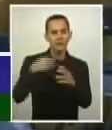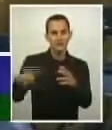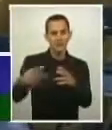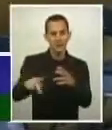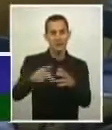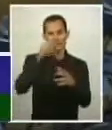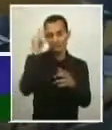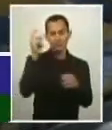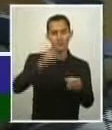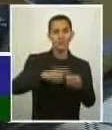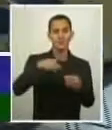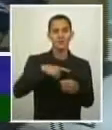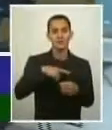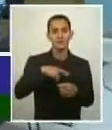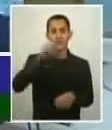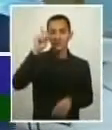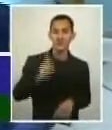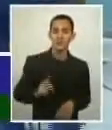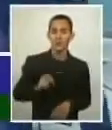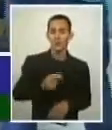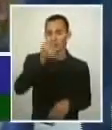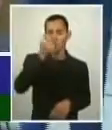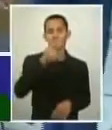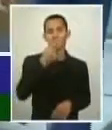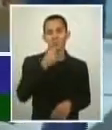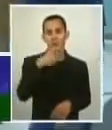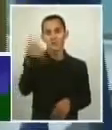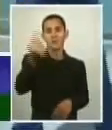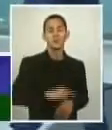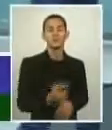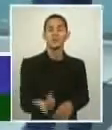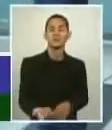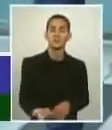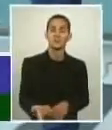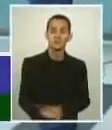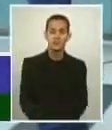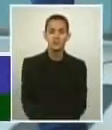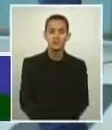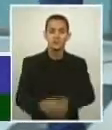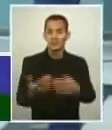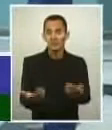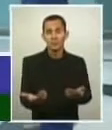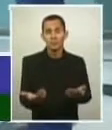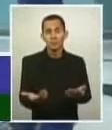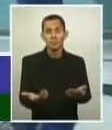pessoa retorne o direito sobre o seu corpo iria vir então